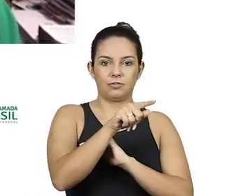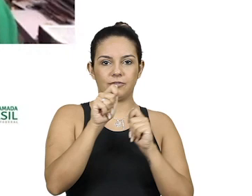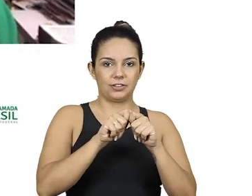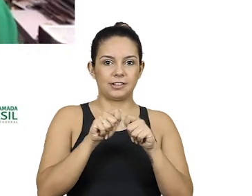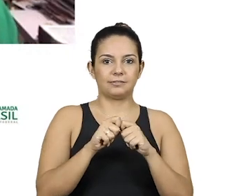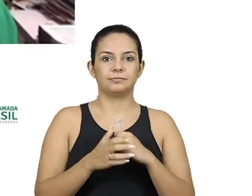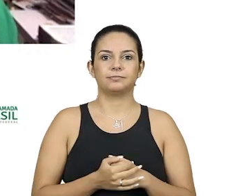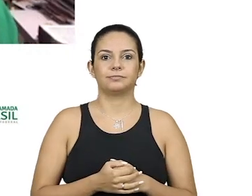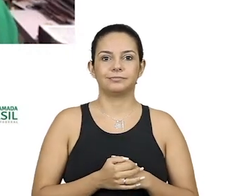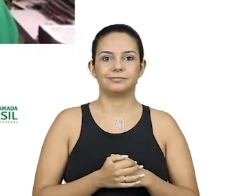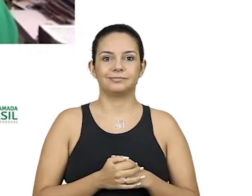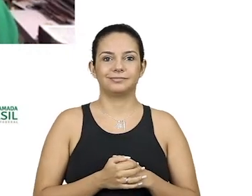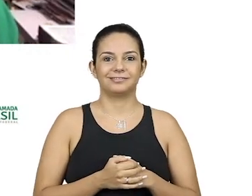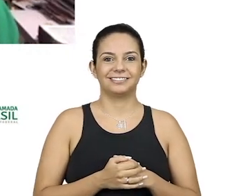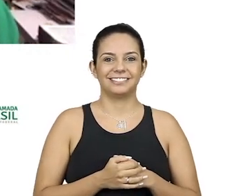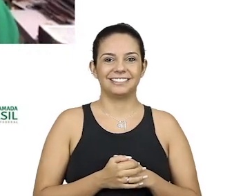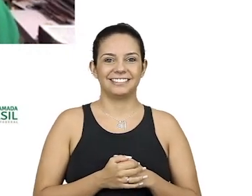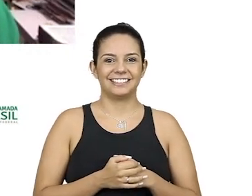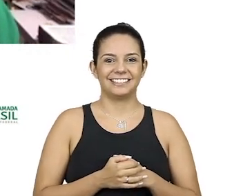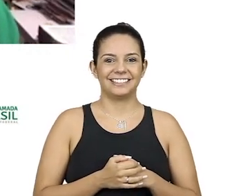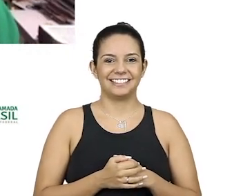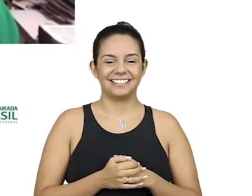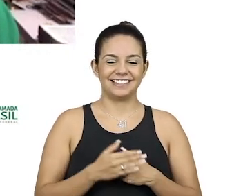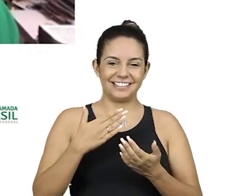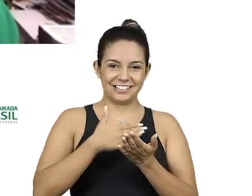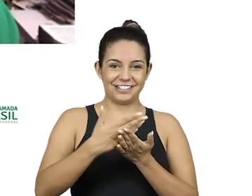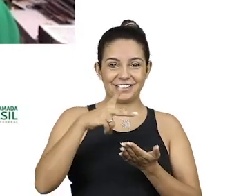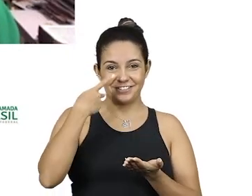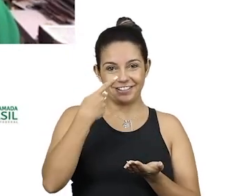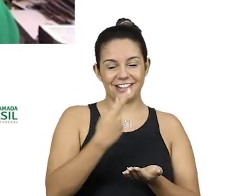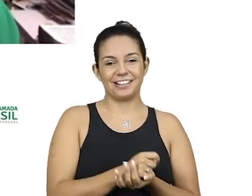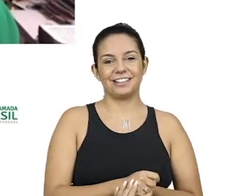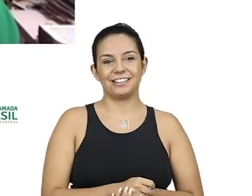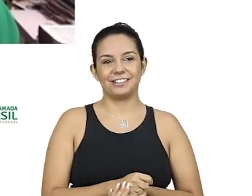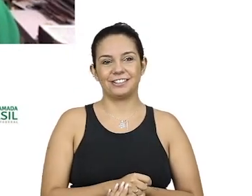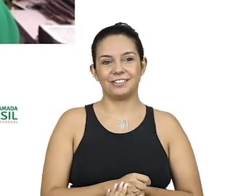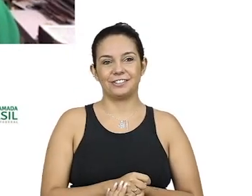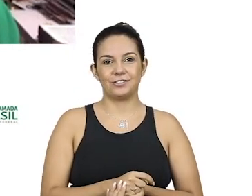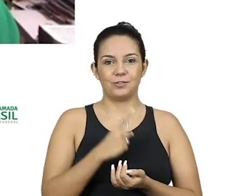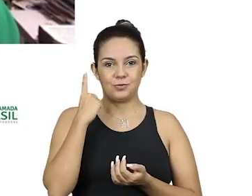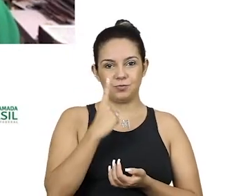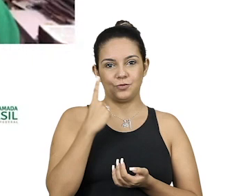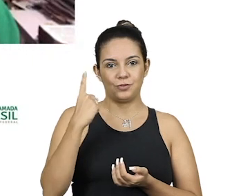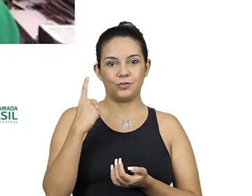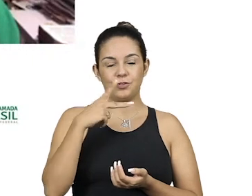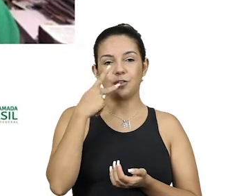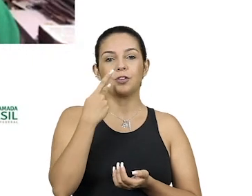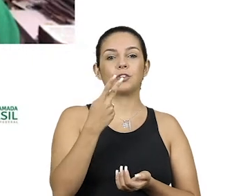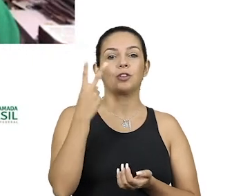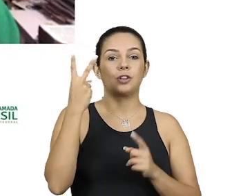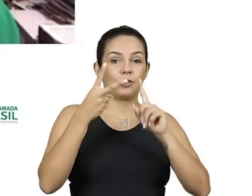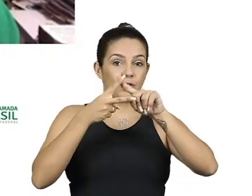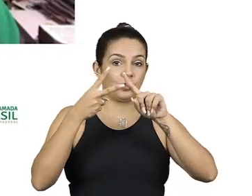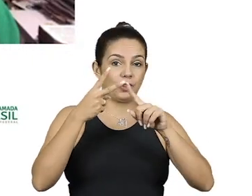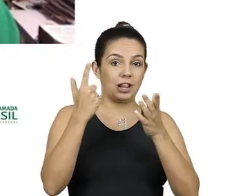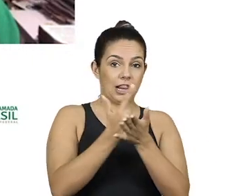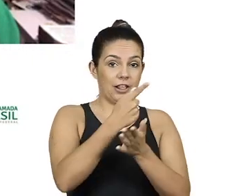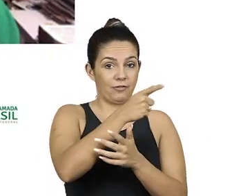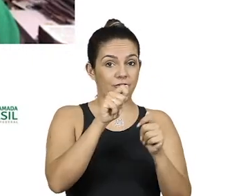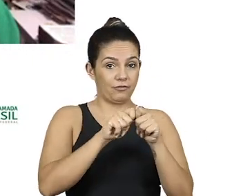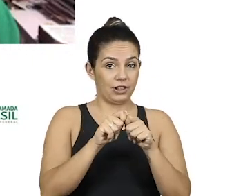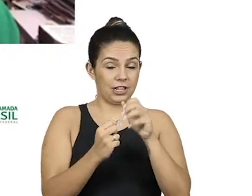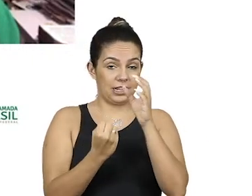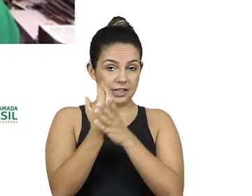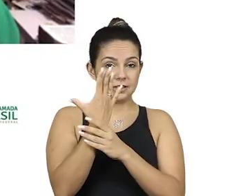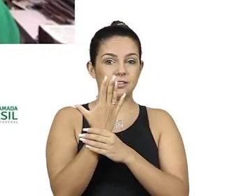fazer. Queria que você começasse a falar um por um. Vamos falar dos 2 livros que você está